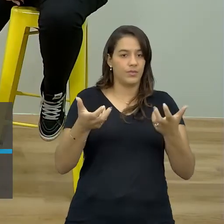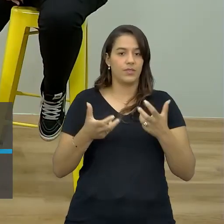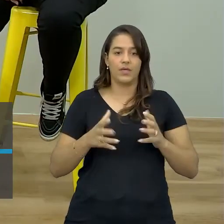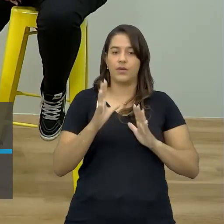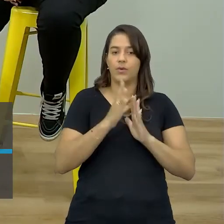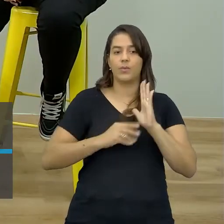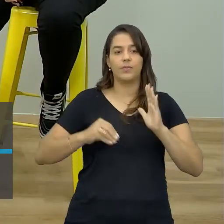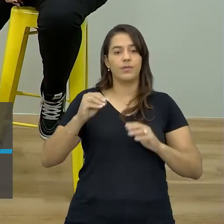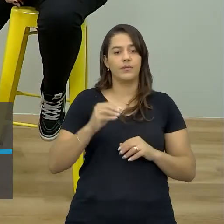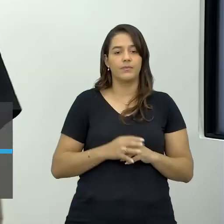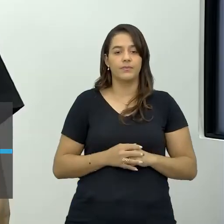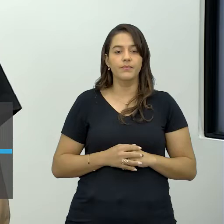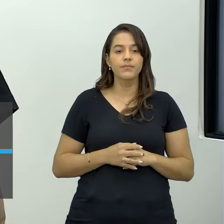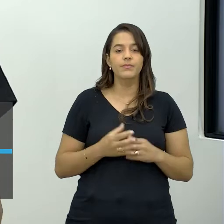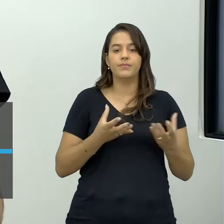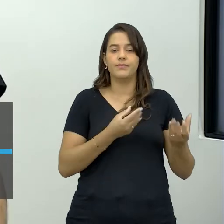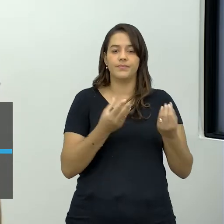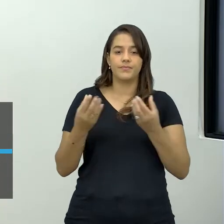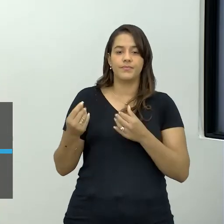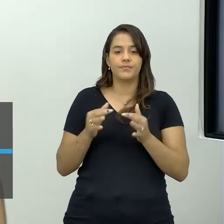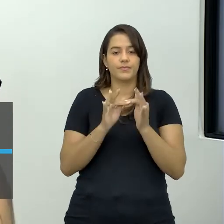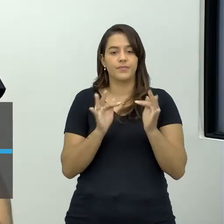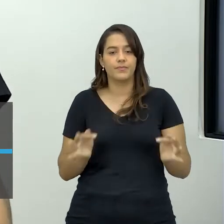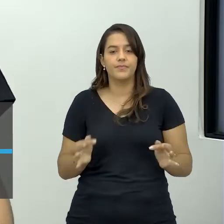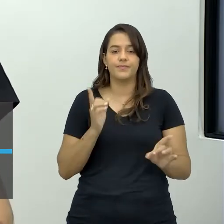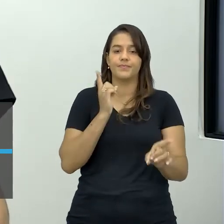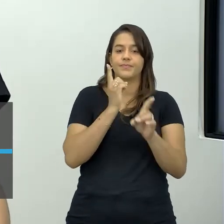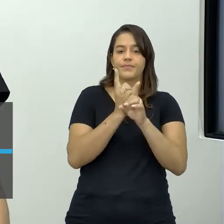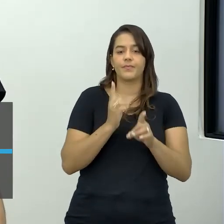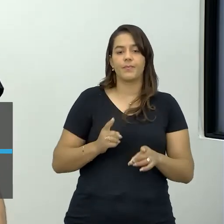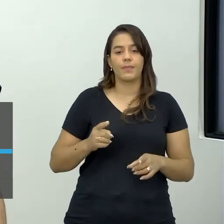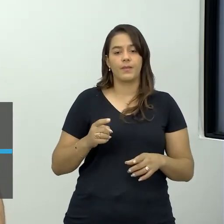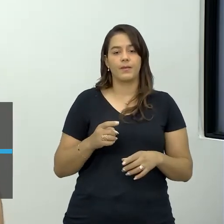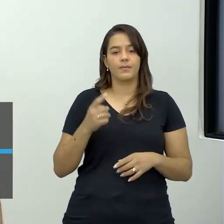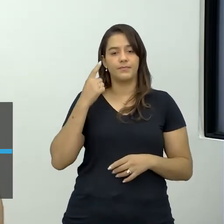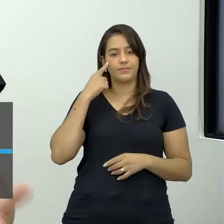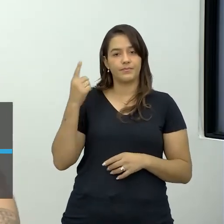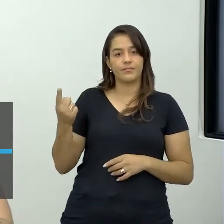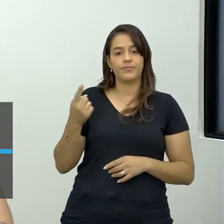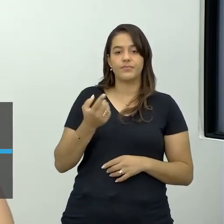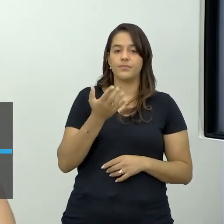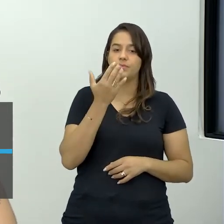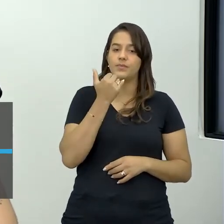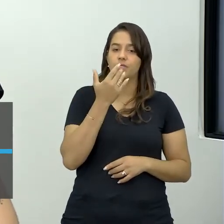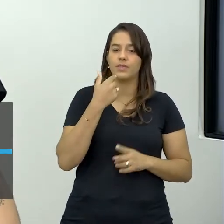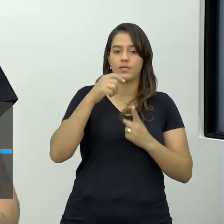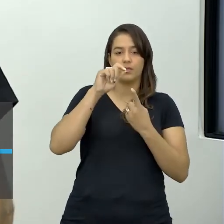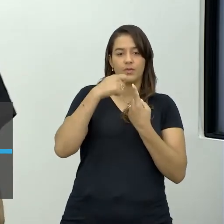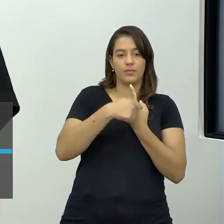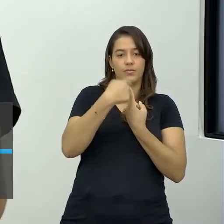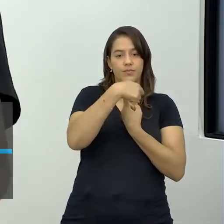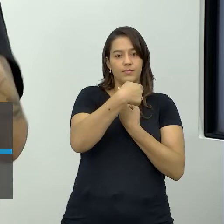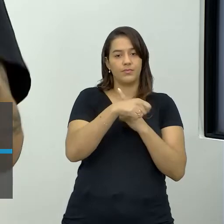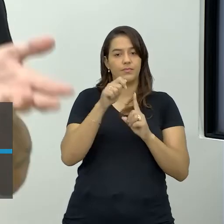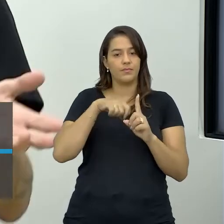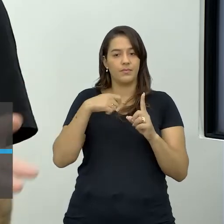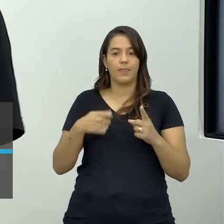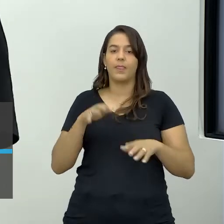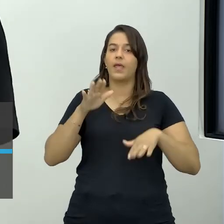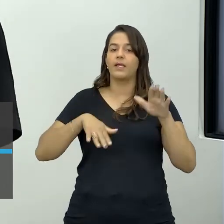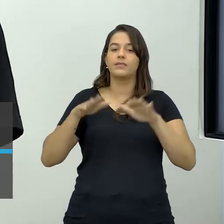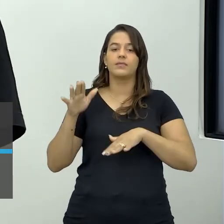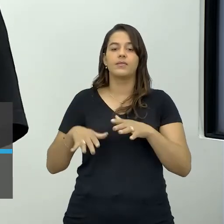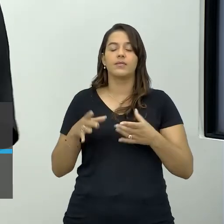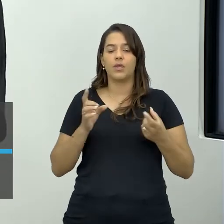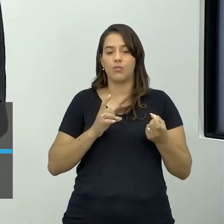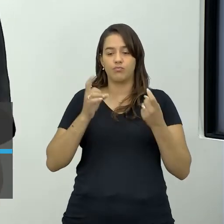estar fora da moda. E é tanta coisa assim, por exemplo, esses dias eu descobri que dá pra fazer uma carne louca vegetariana com a casca da banana. Ou seja, algo que a gente normalmente